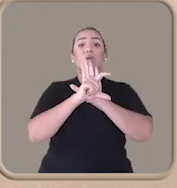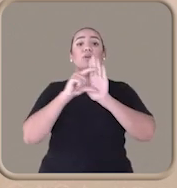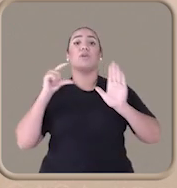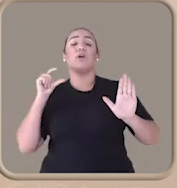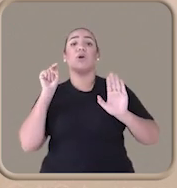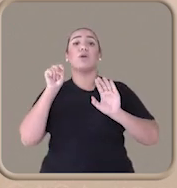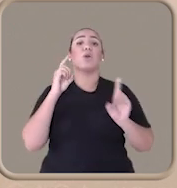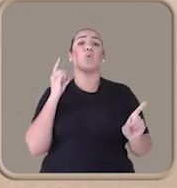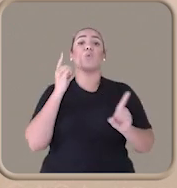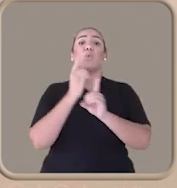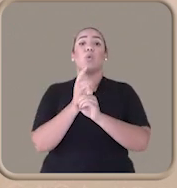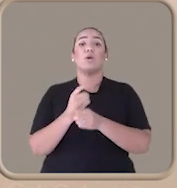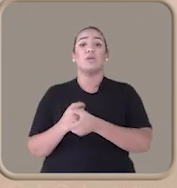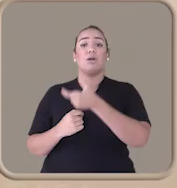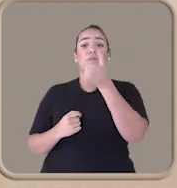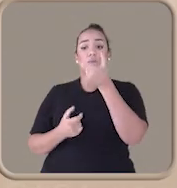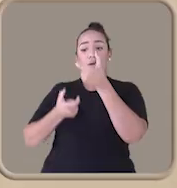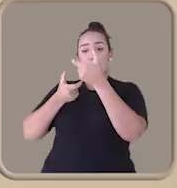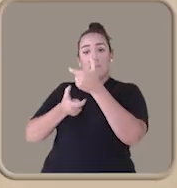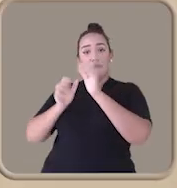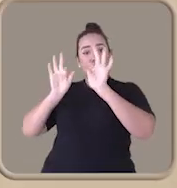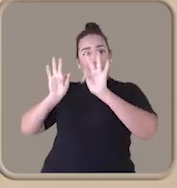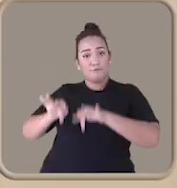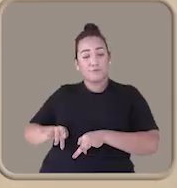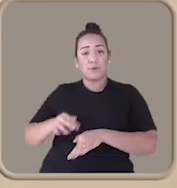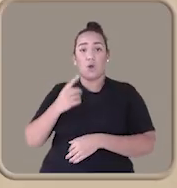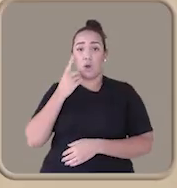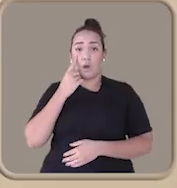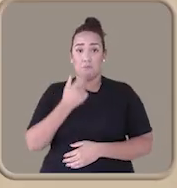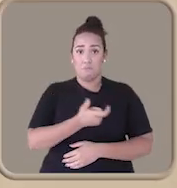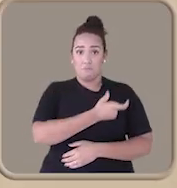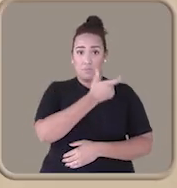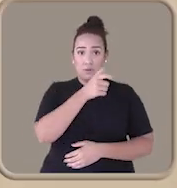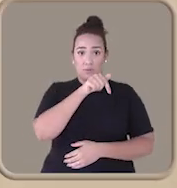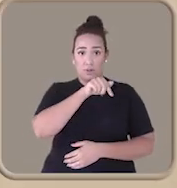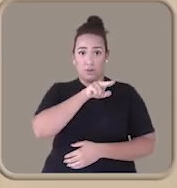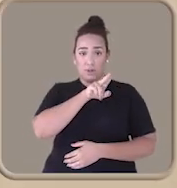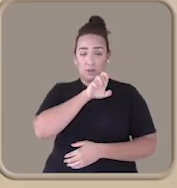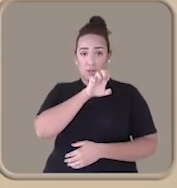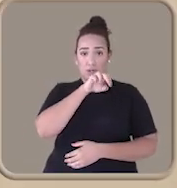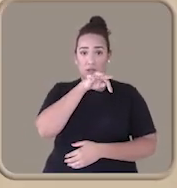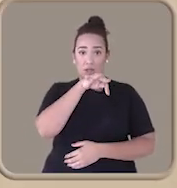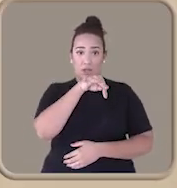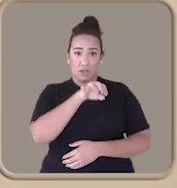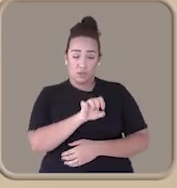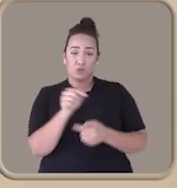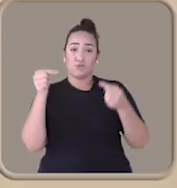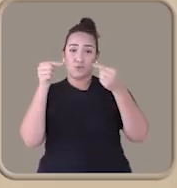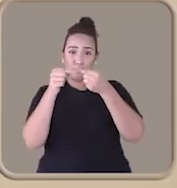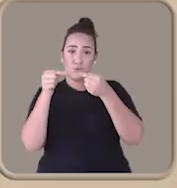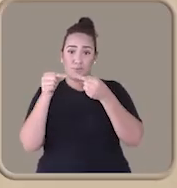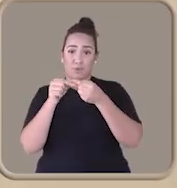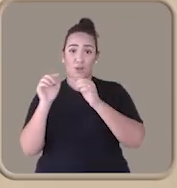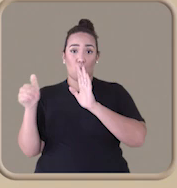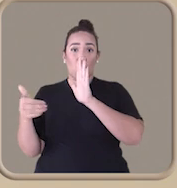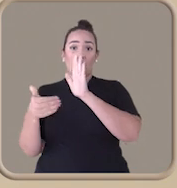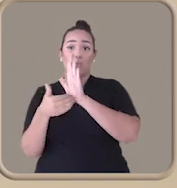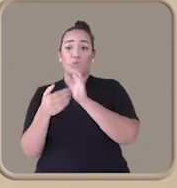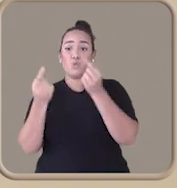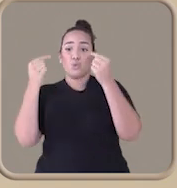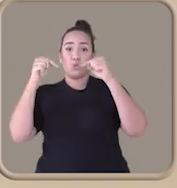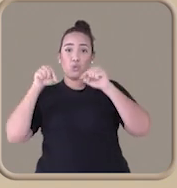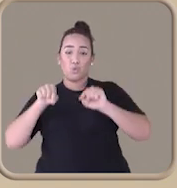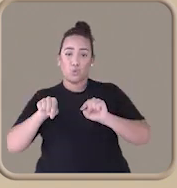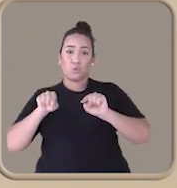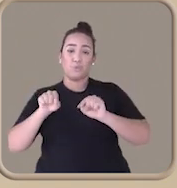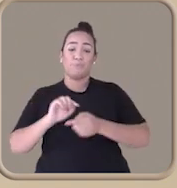estão localizadas no final dos versos. A palavra quente do primeiro verso rima com calculadamente do último. Já a